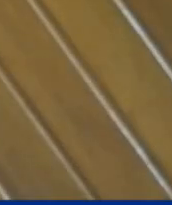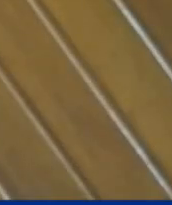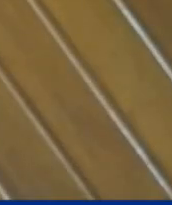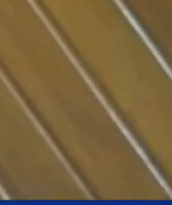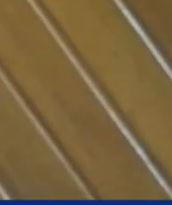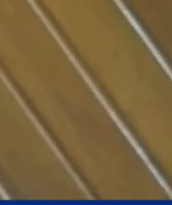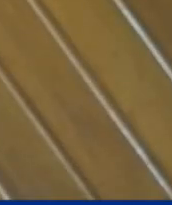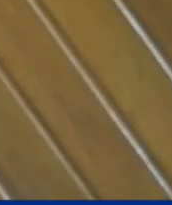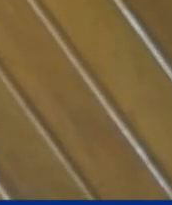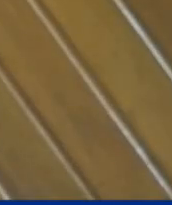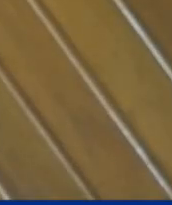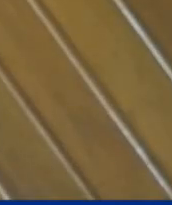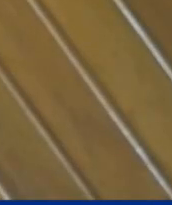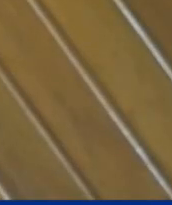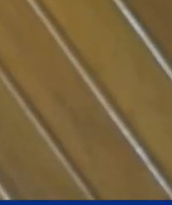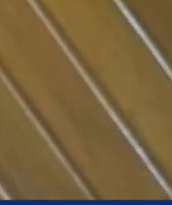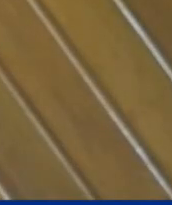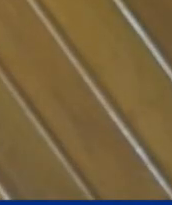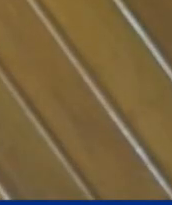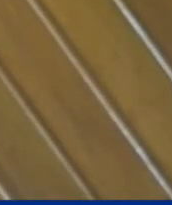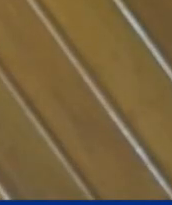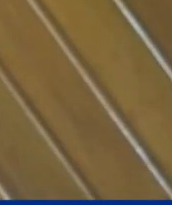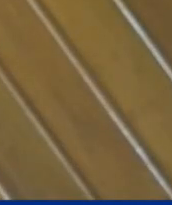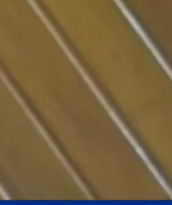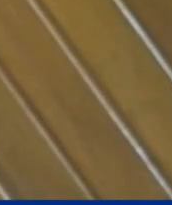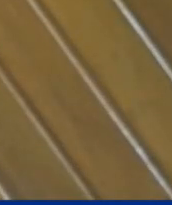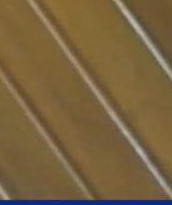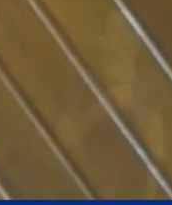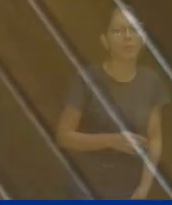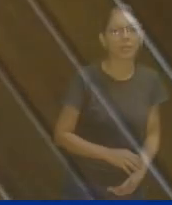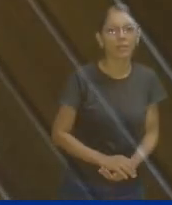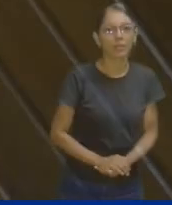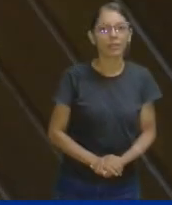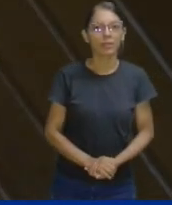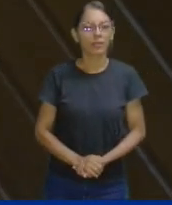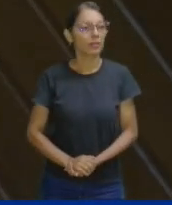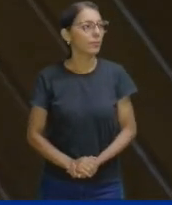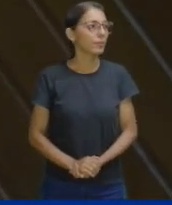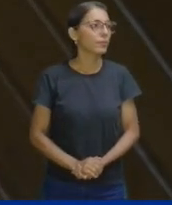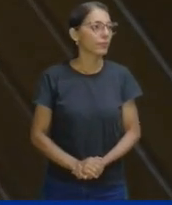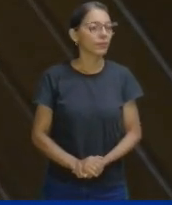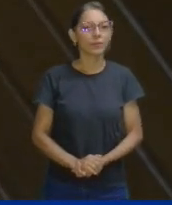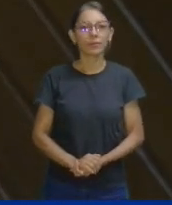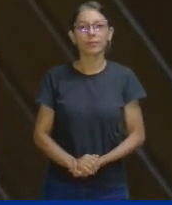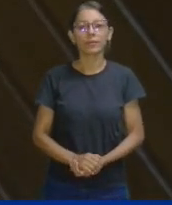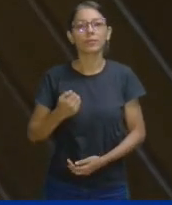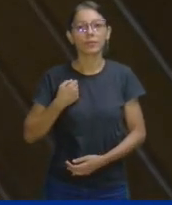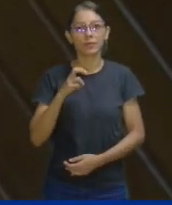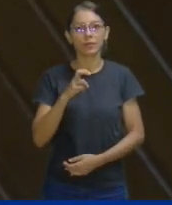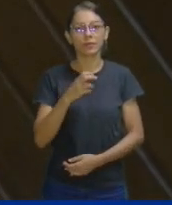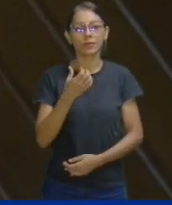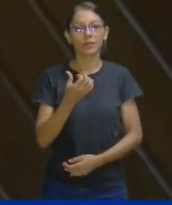que, fundamentado na celeridade de economia processual, foi deferido pela decisão constante do ID